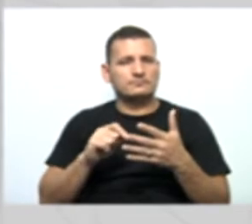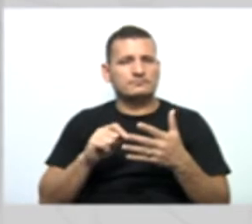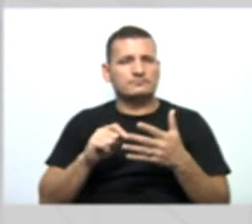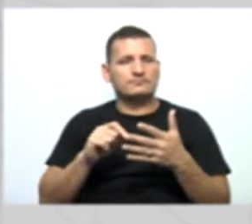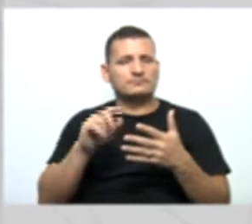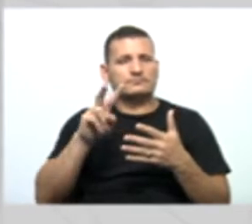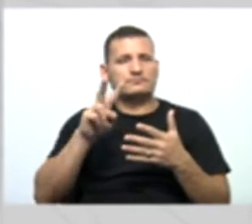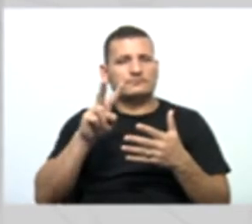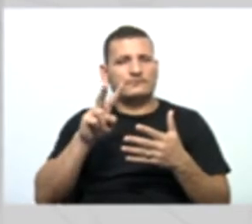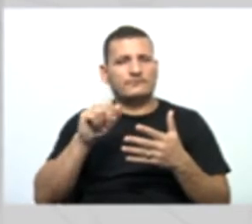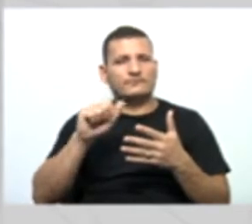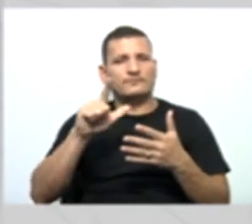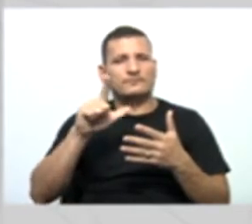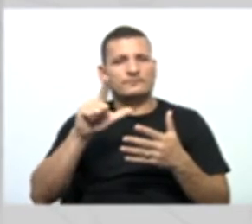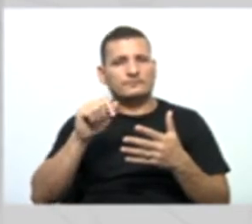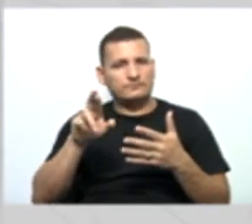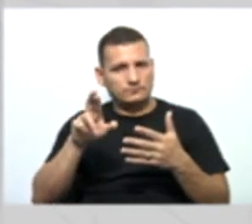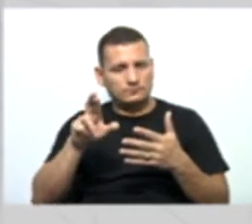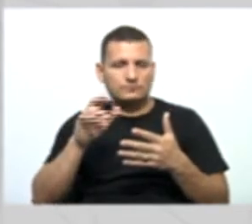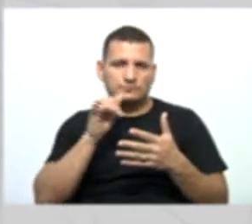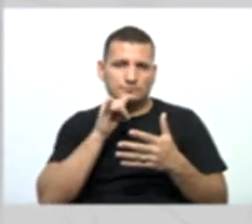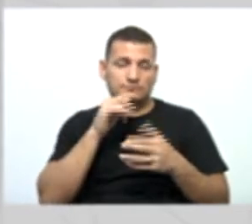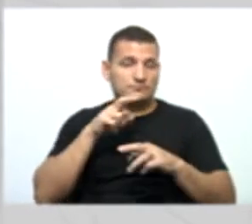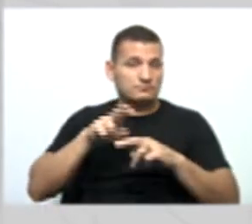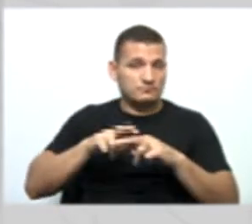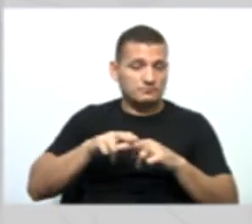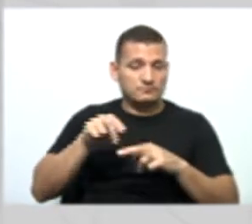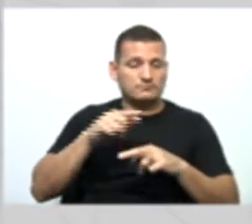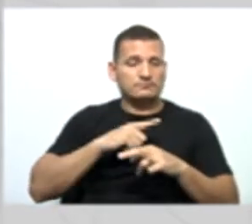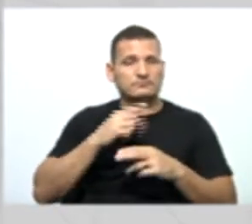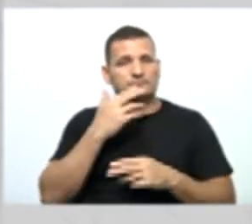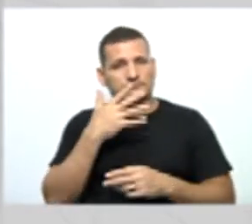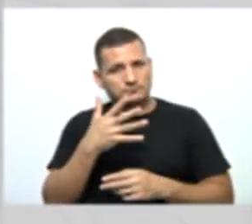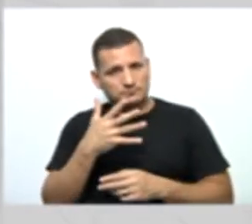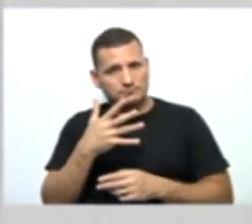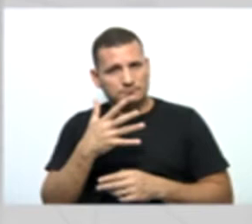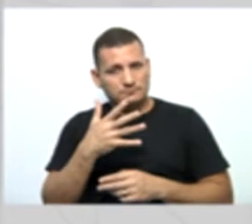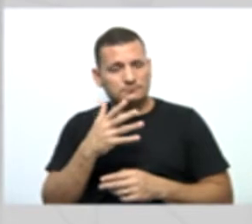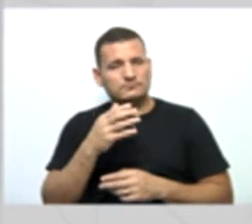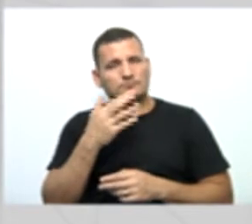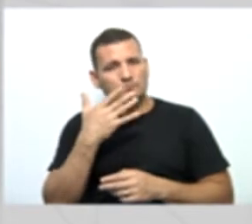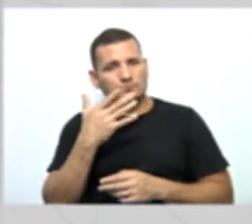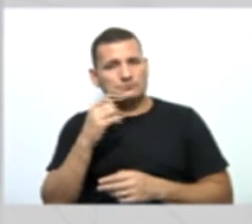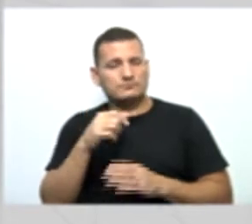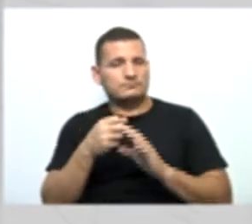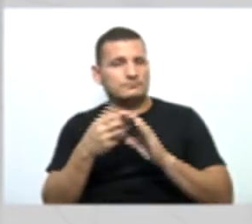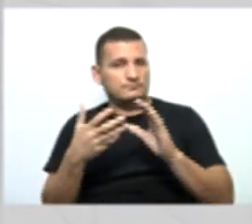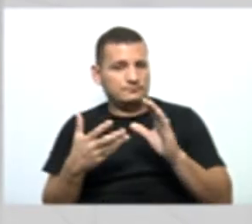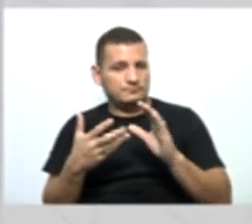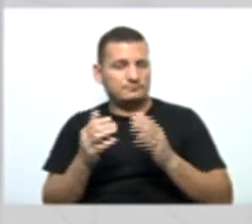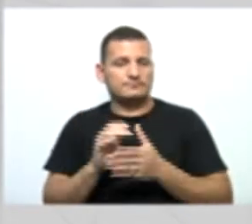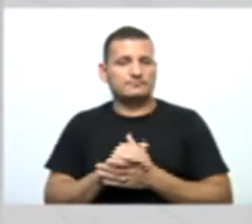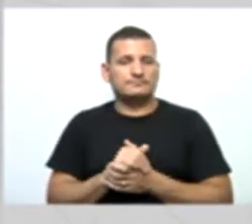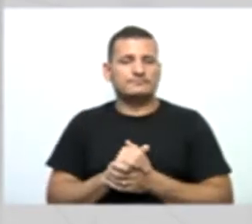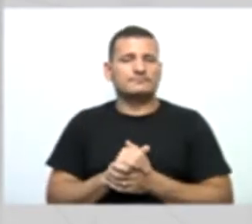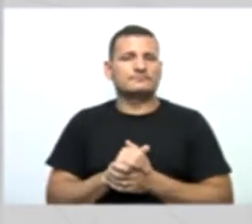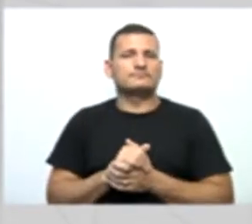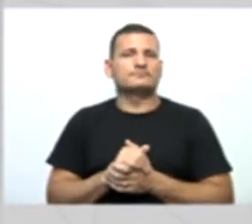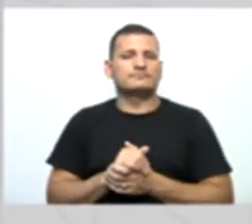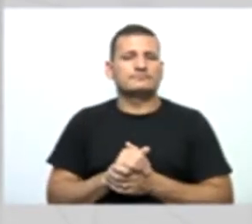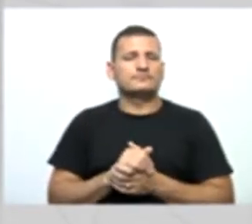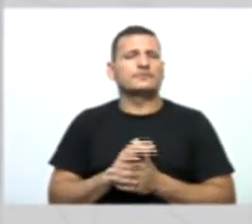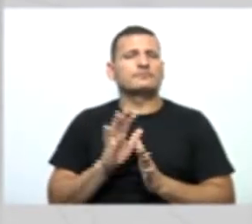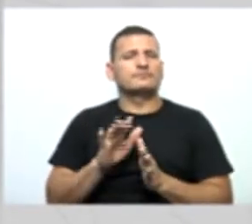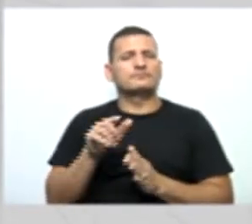certo valor. Por exemplo, uma cadeira tem uma cor. Cor é uma característica do nosso objeto cadeira. Qual que seria